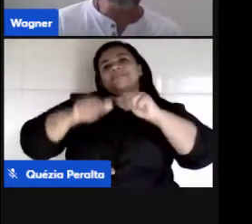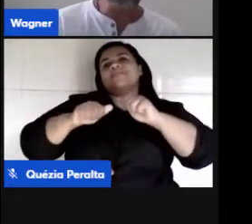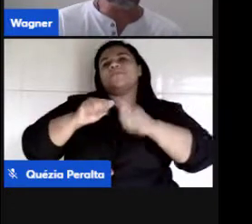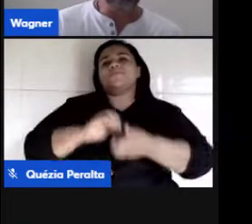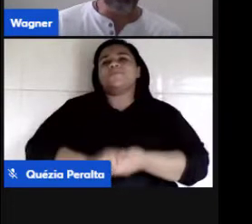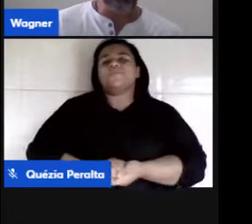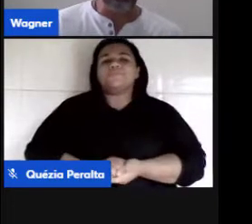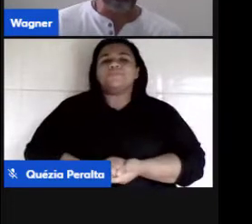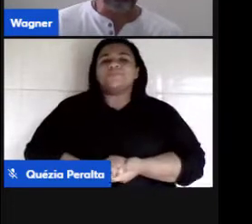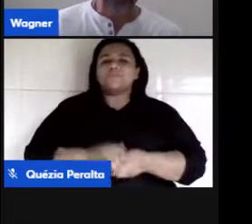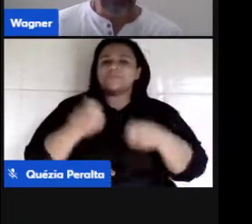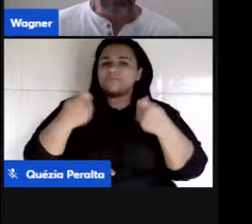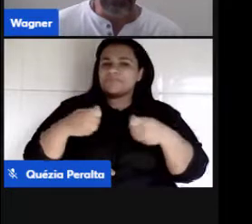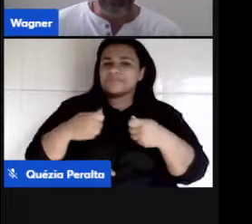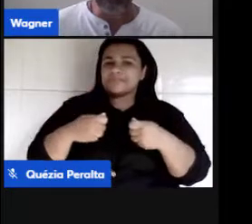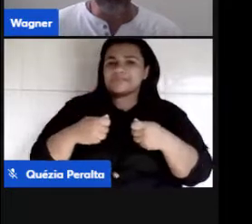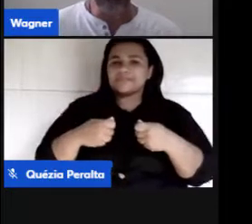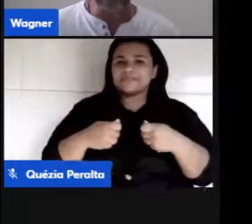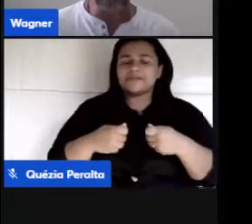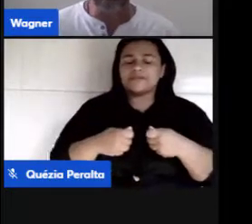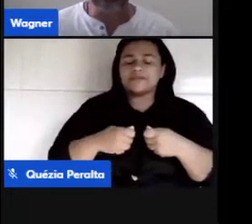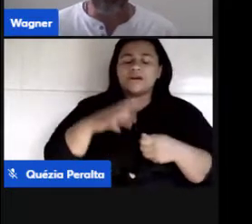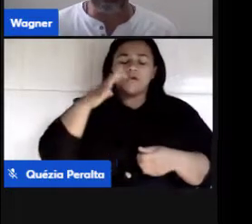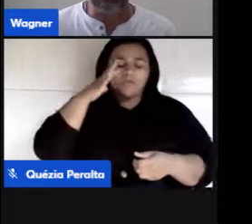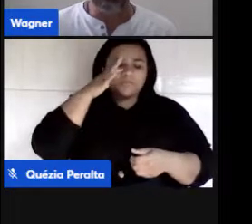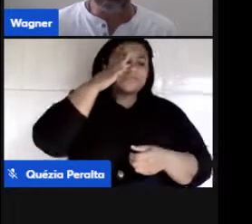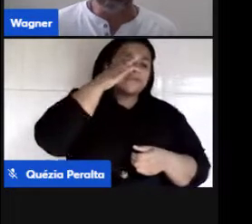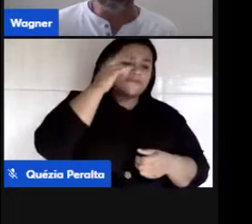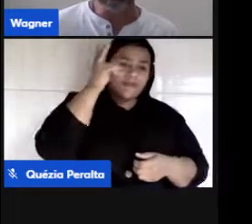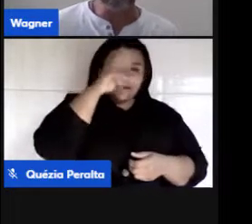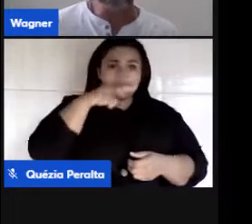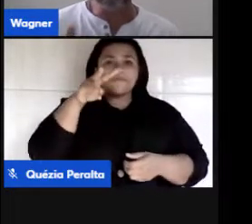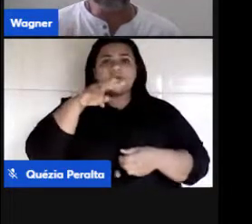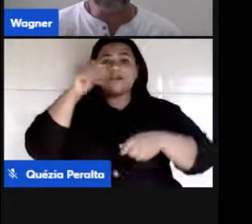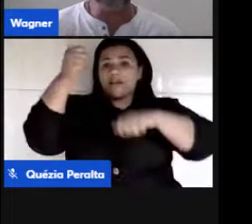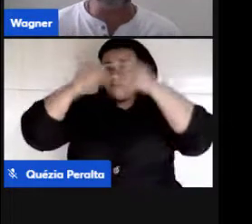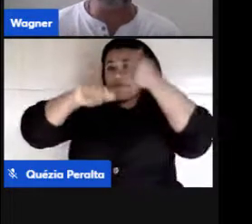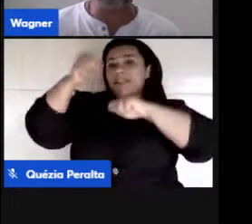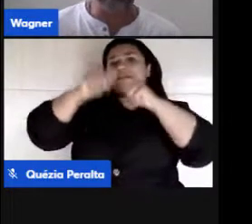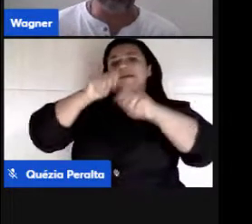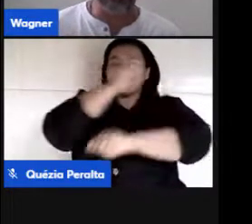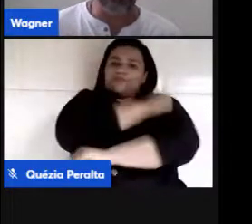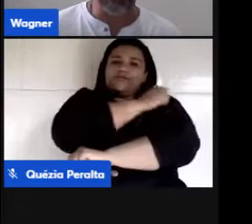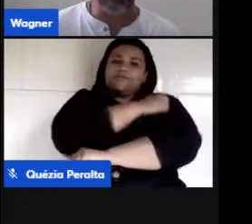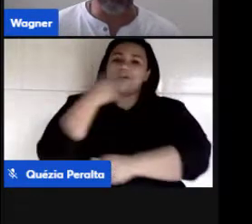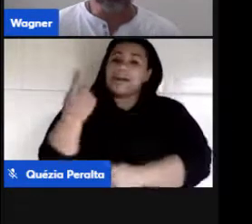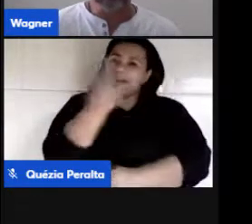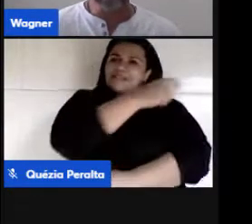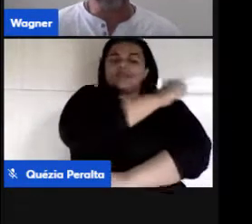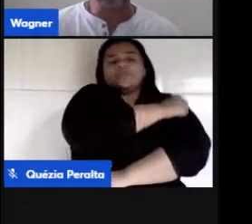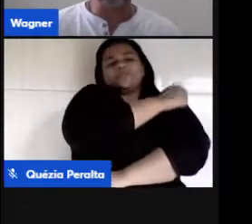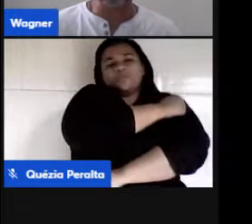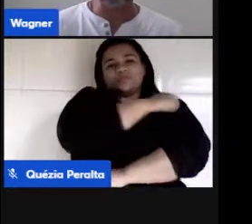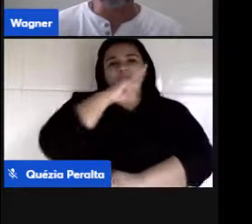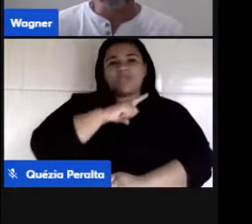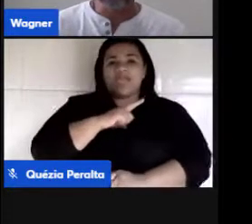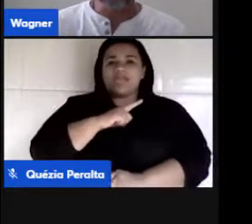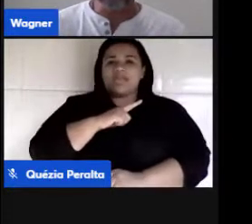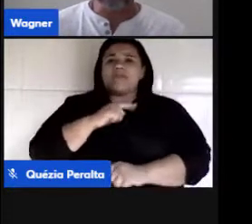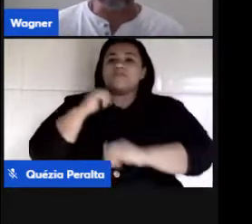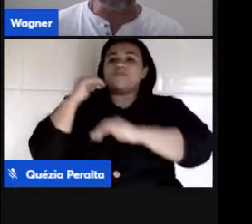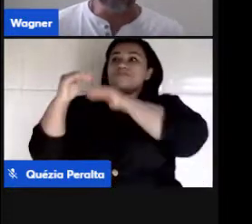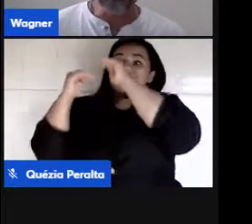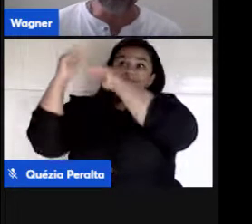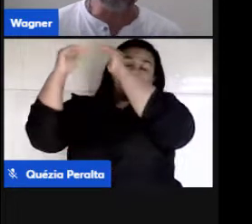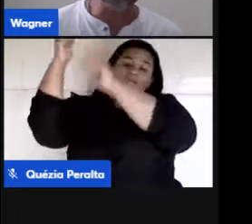seu aluno está vindo, porque cada aluno é uma realidade, cada um tem o seu nível e tempo de aprendizagem. E você, professor,